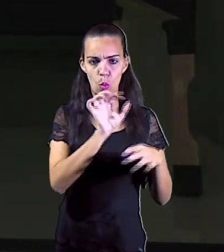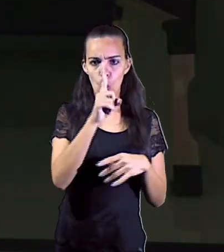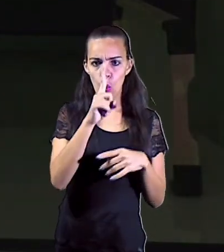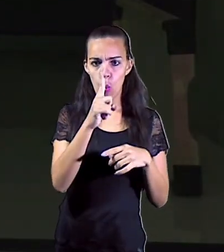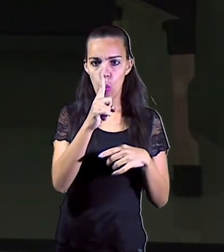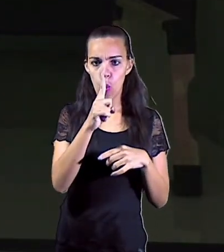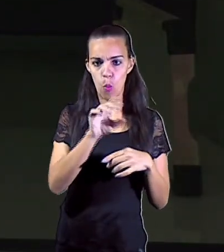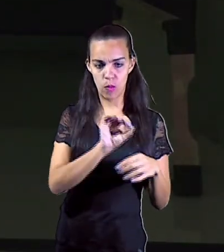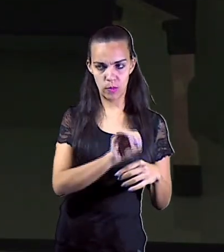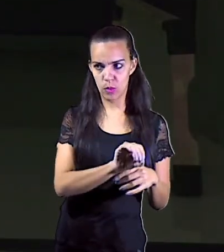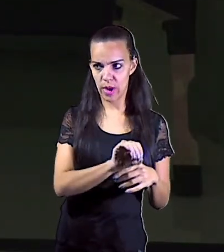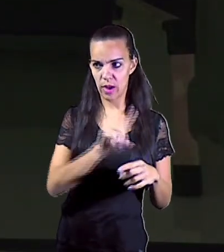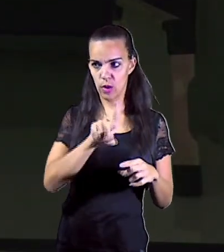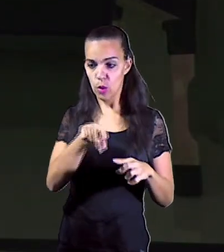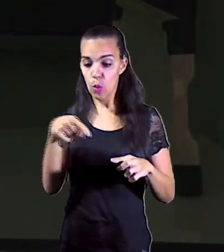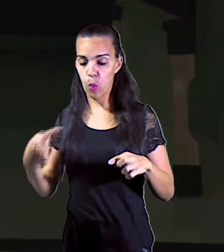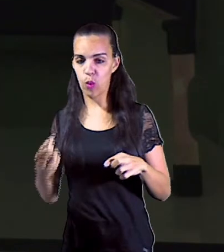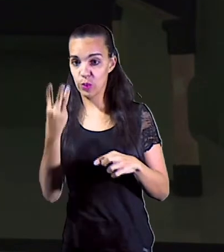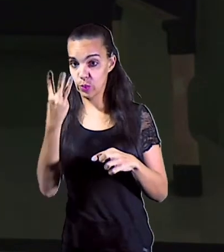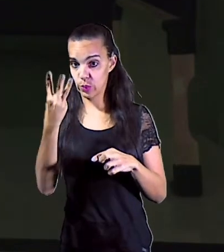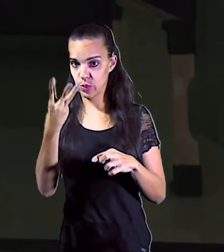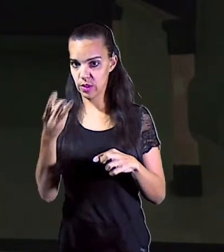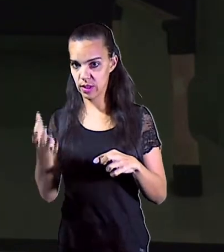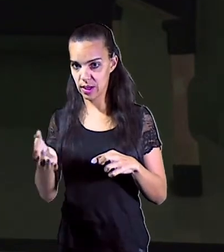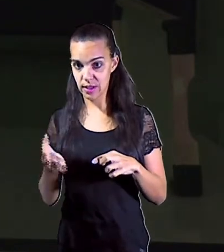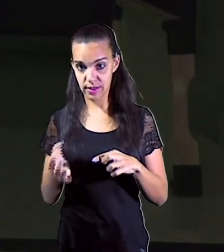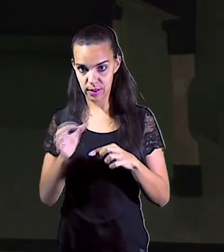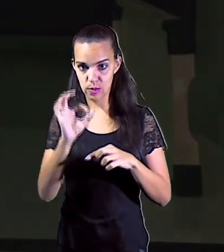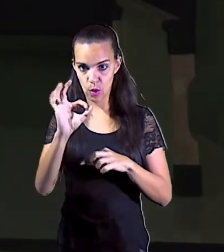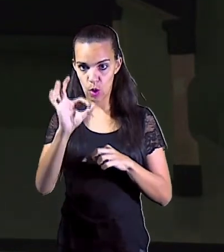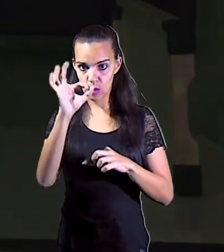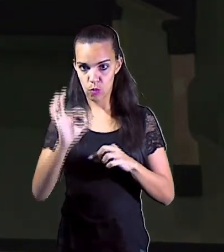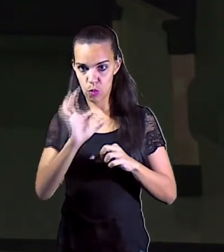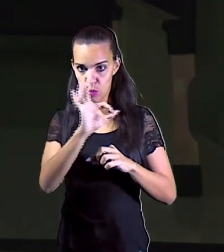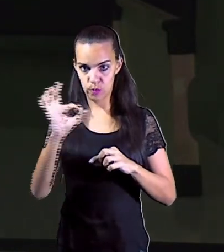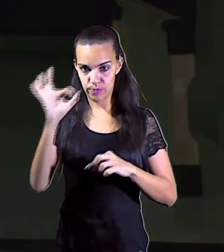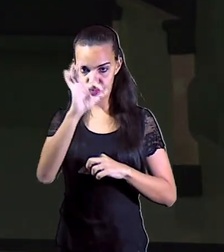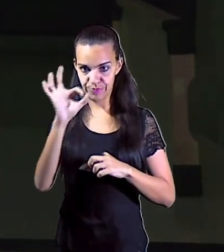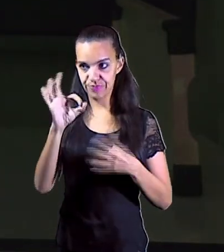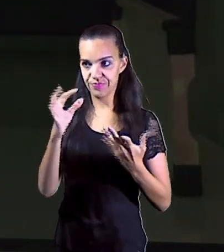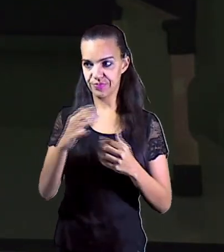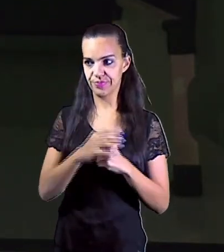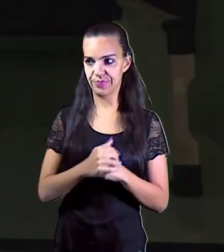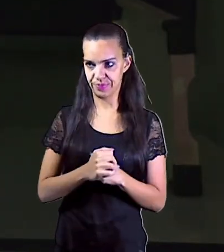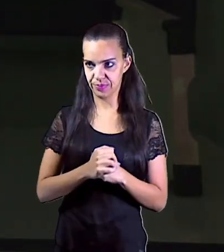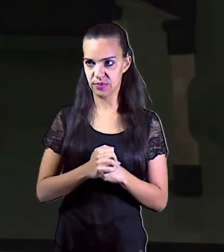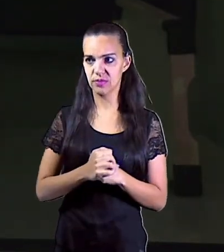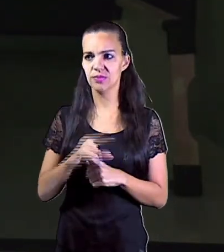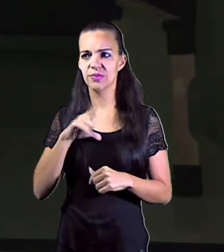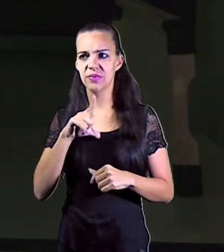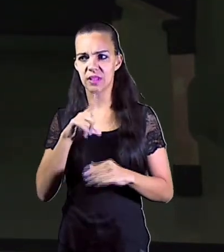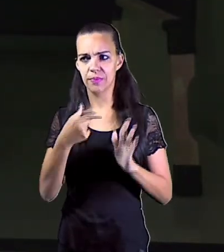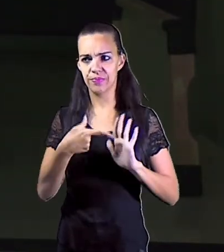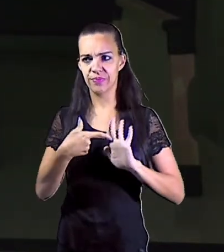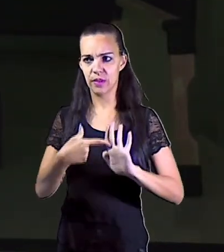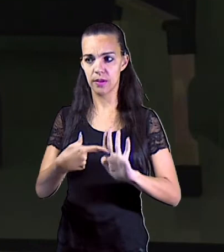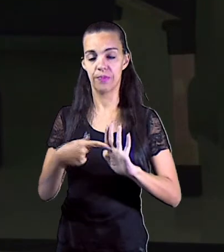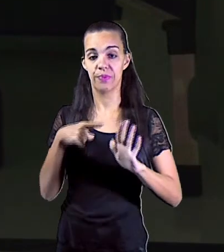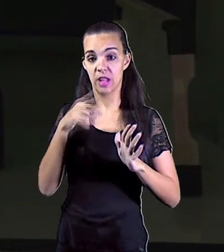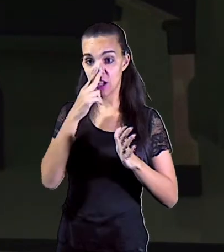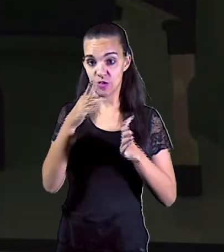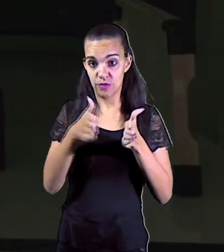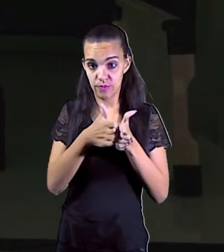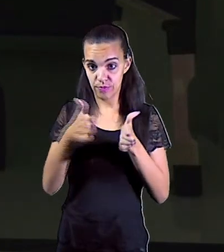fiz 3 furos. Um furo, ele tá paralelo ao lado de cá, os outros não. Eu vou colocar